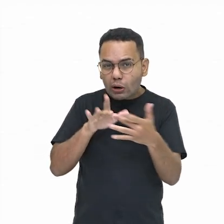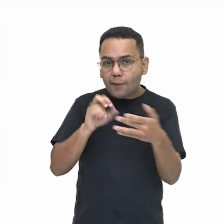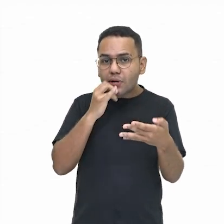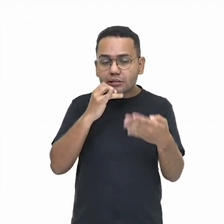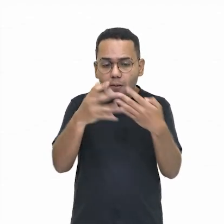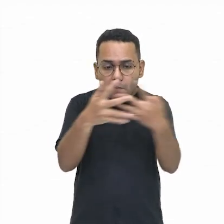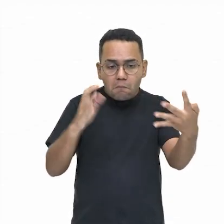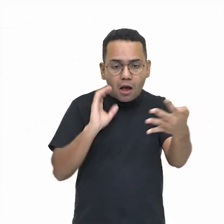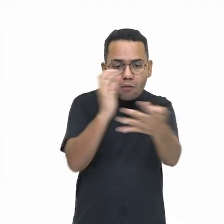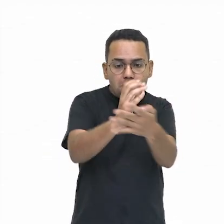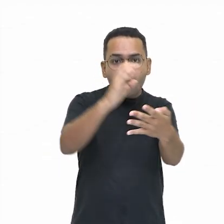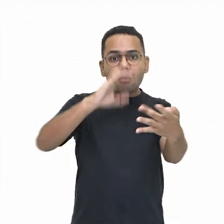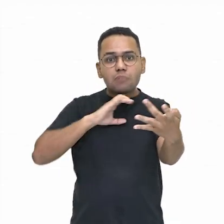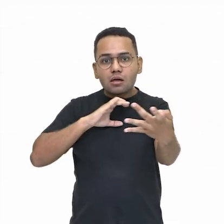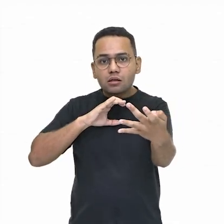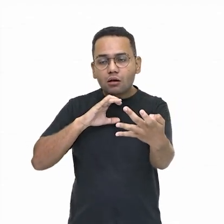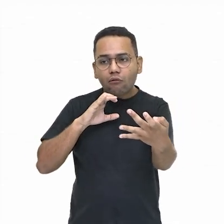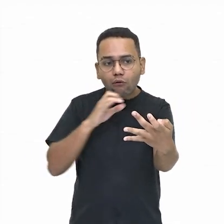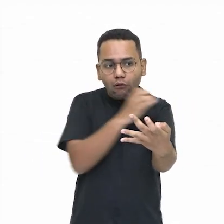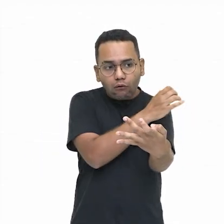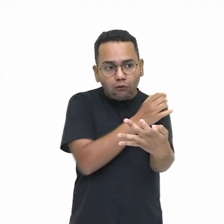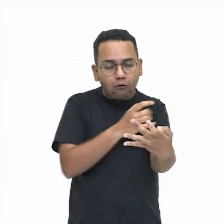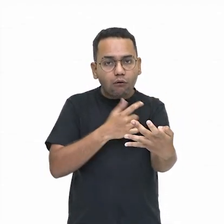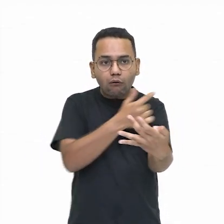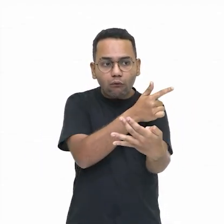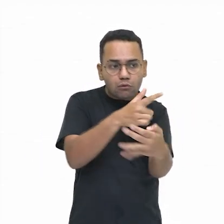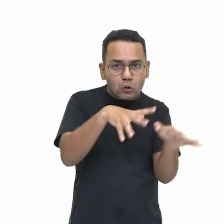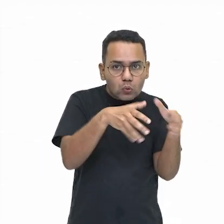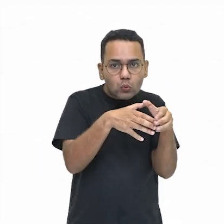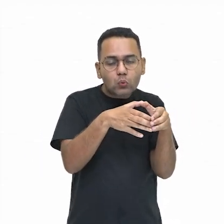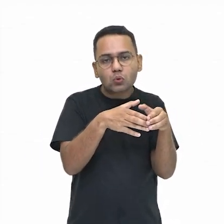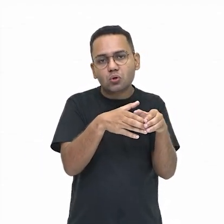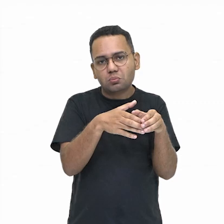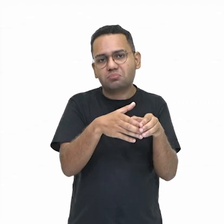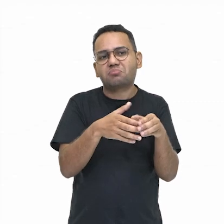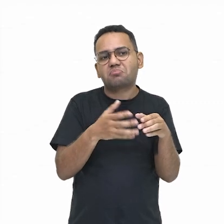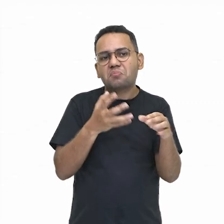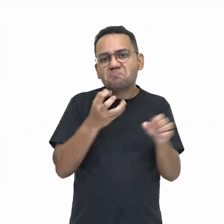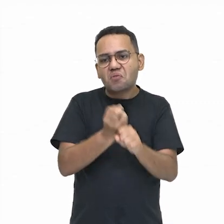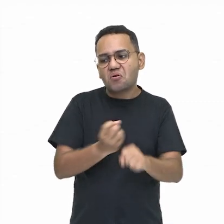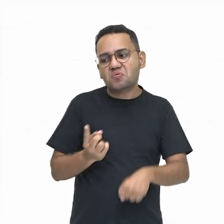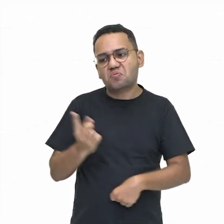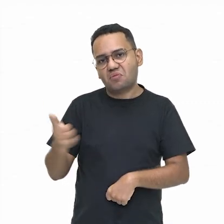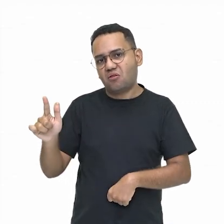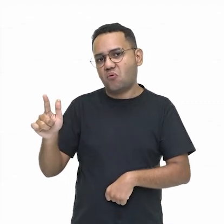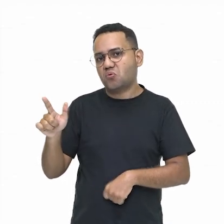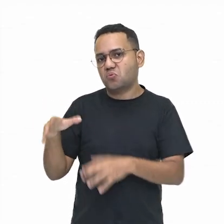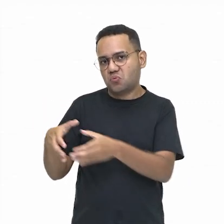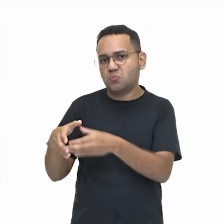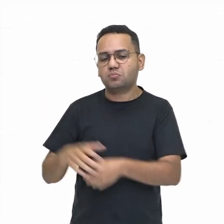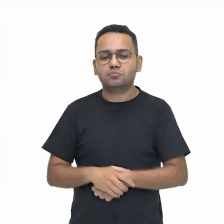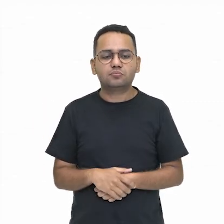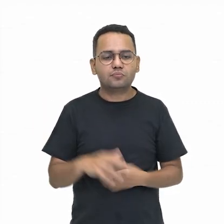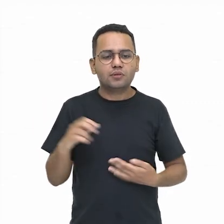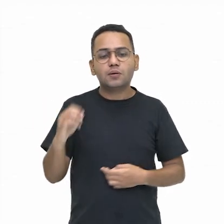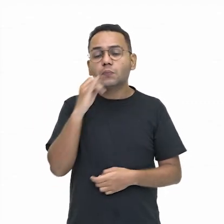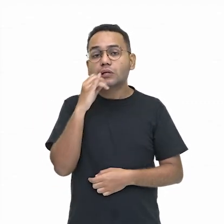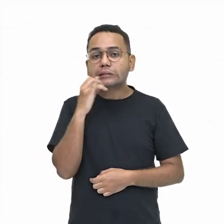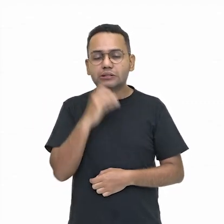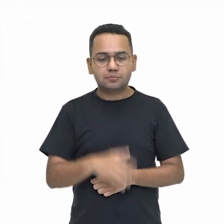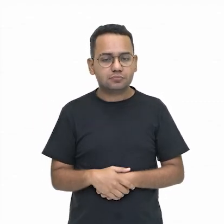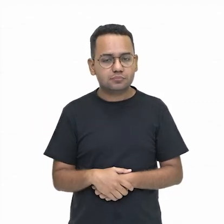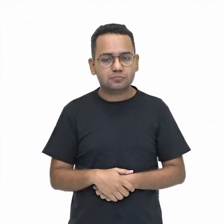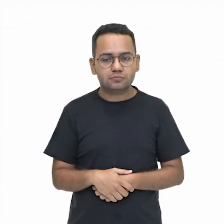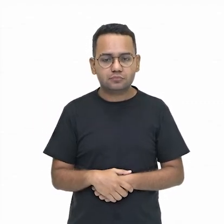arremesso. Só quem pode segurar é a equipe da defesa. Finalizar de maneira errada, fazendo a